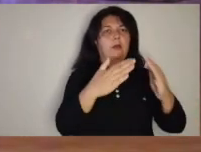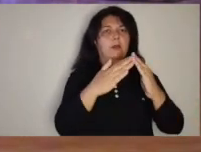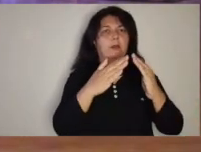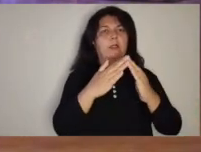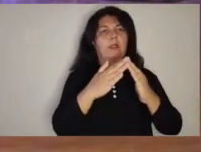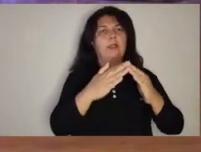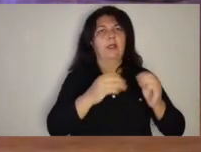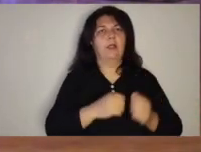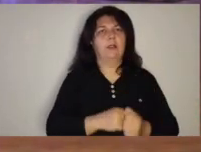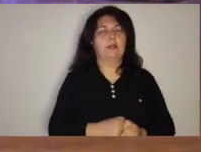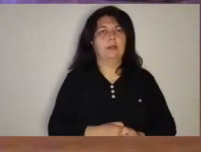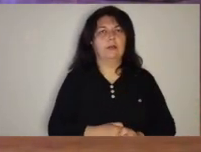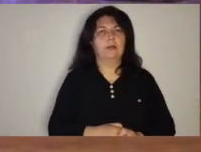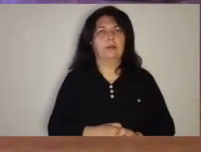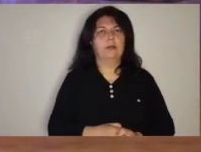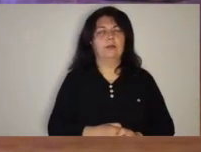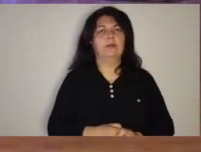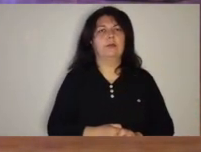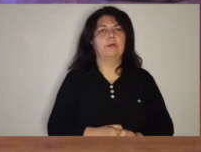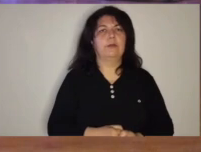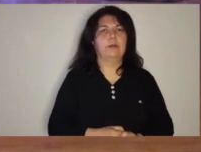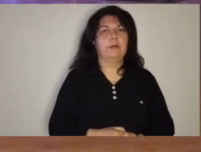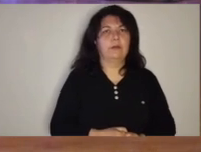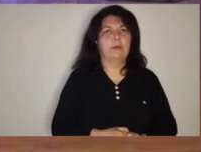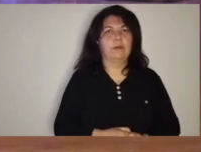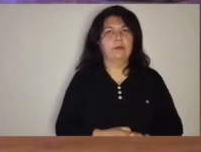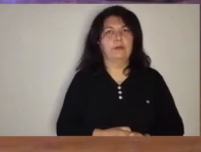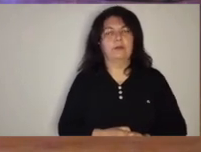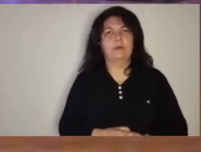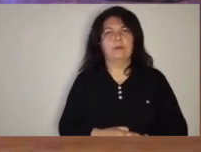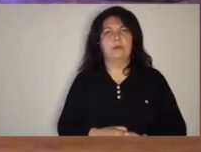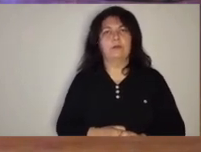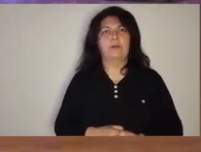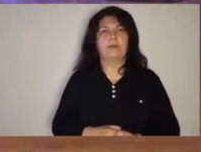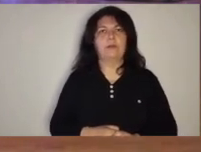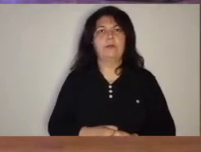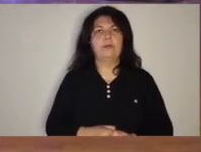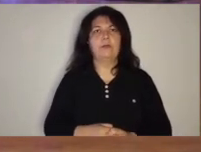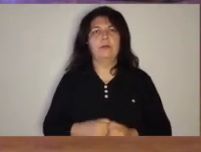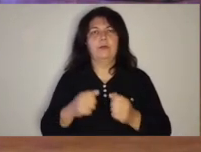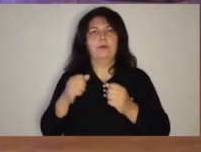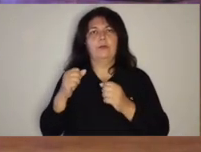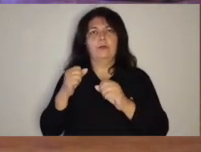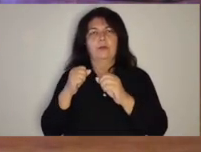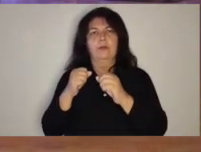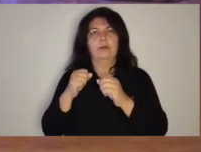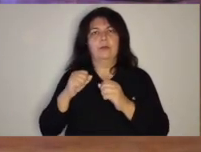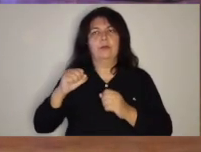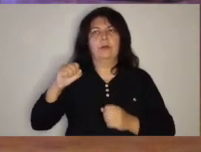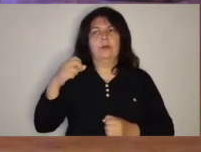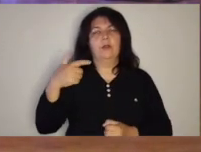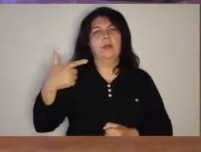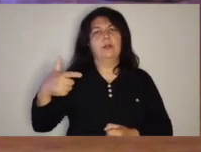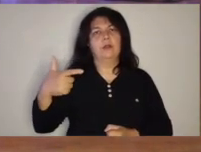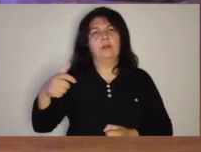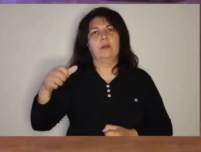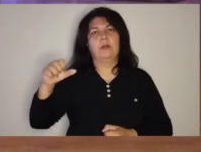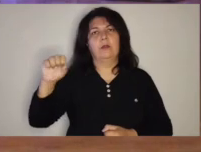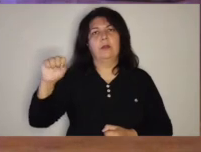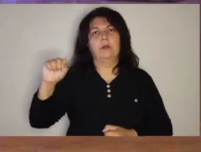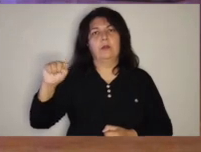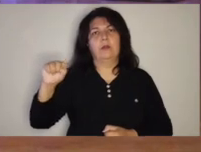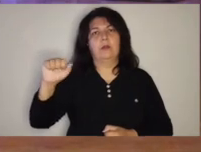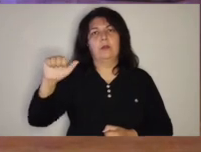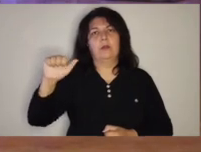casa de um homem. Está lá em 2 Samuel, irmãos, 7:11. A arca do